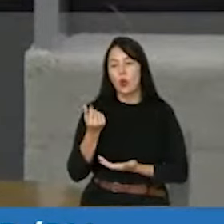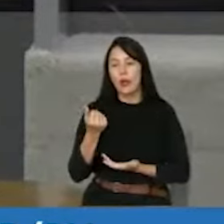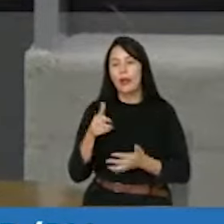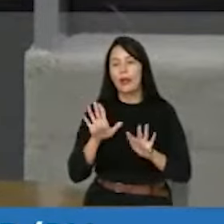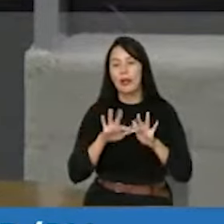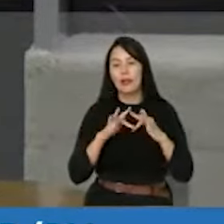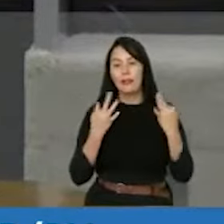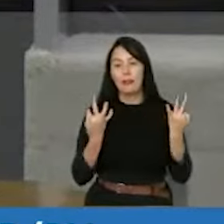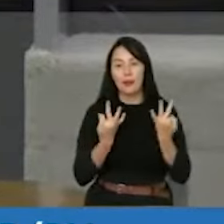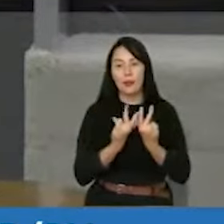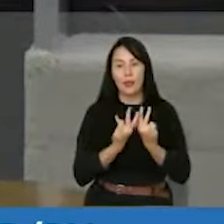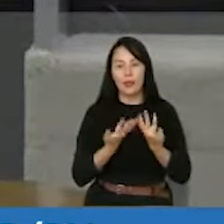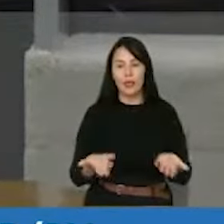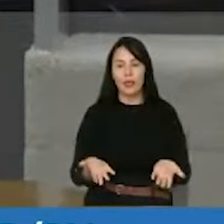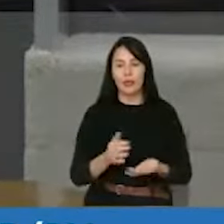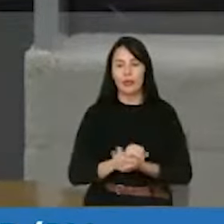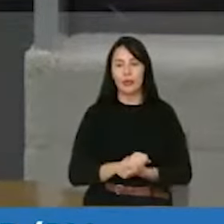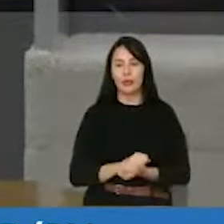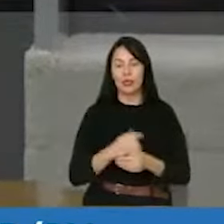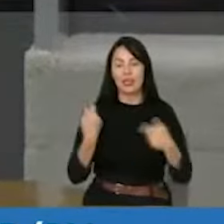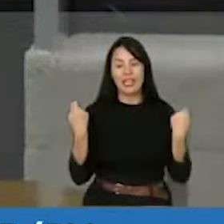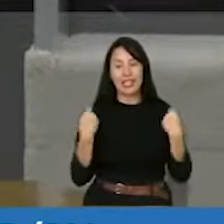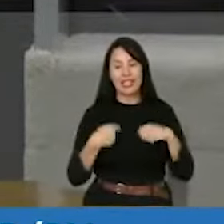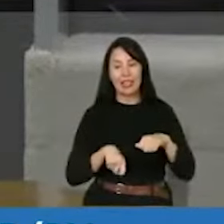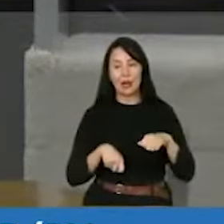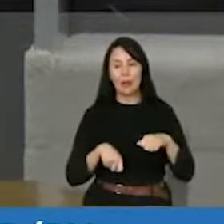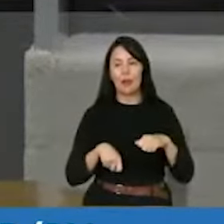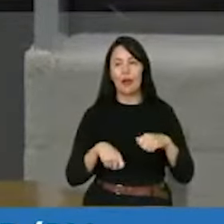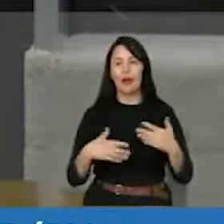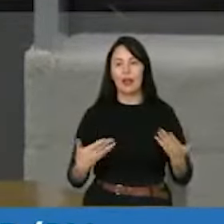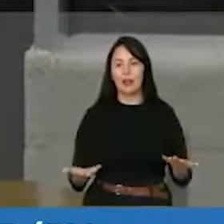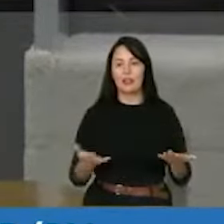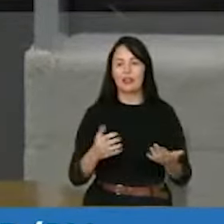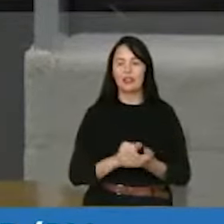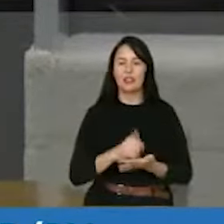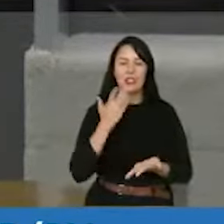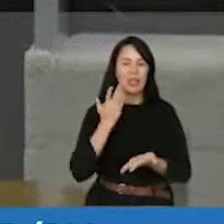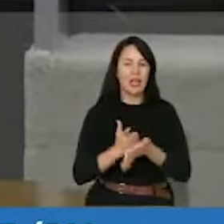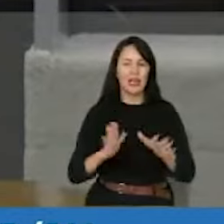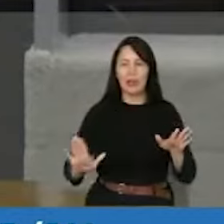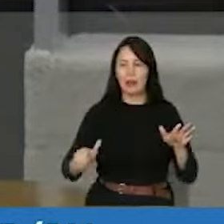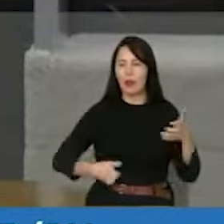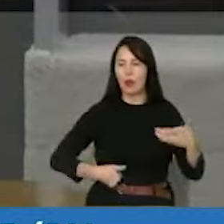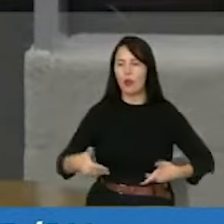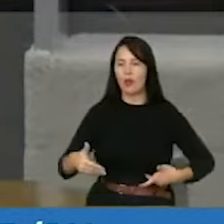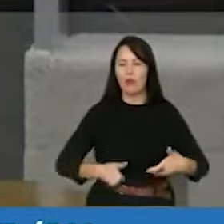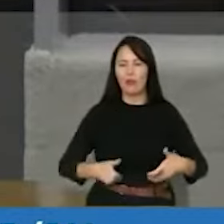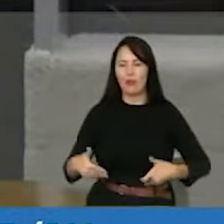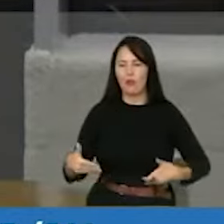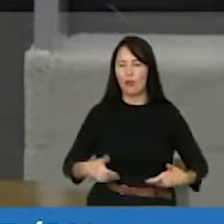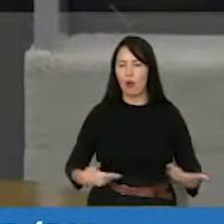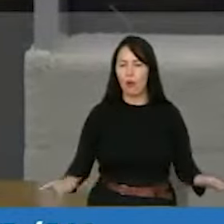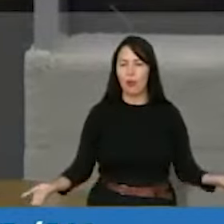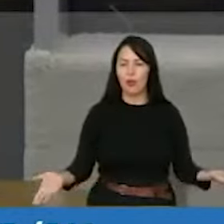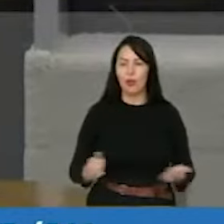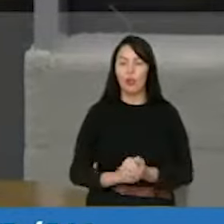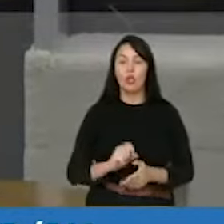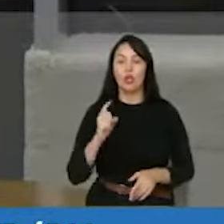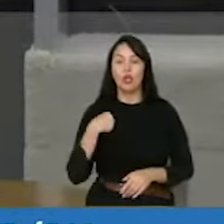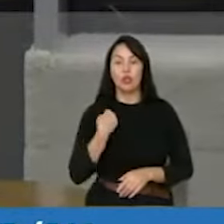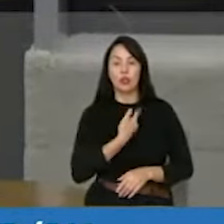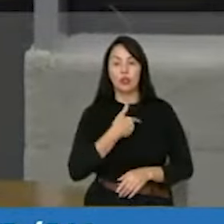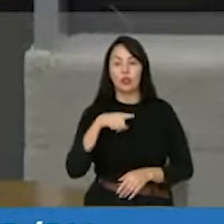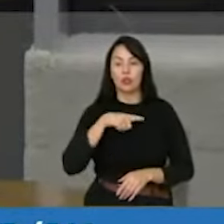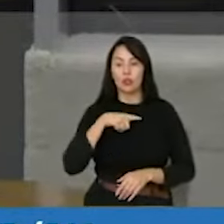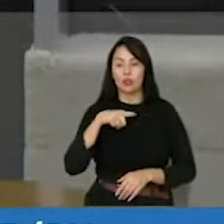familiar capaz de garantir superação da fome e da miséria. Nós tivemos, nesse último